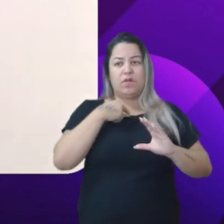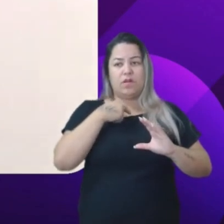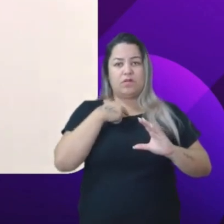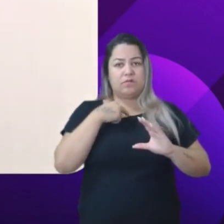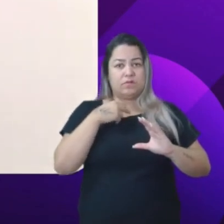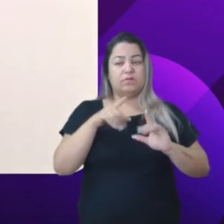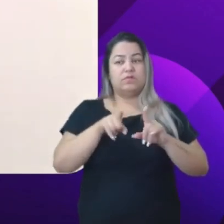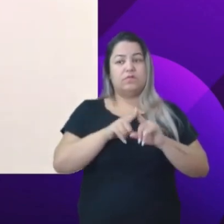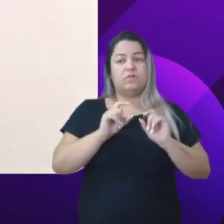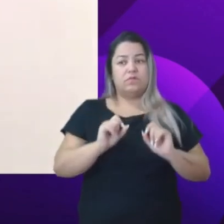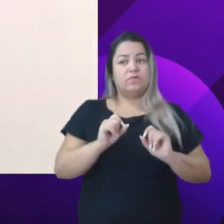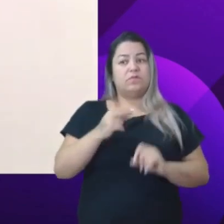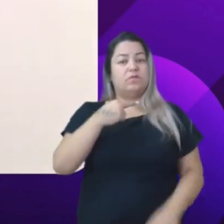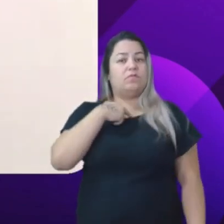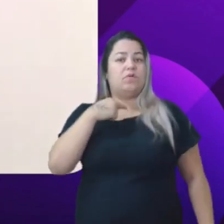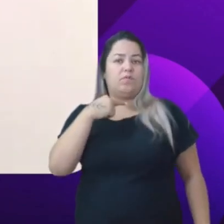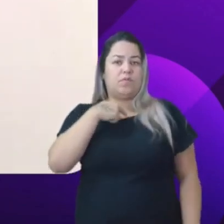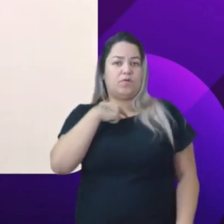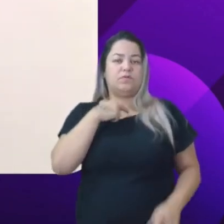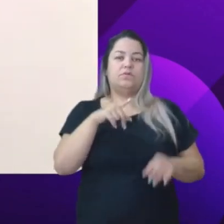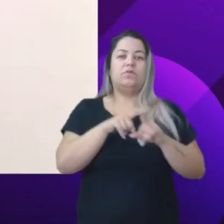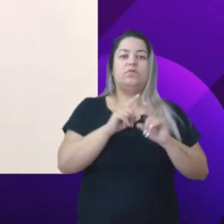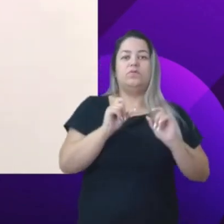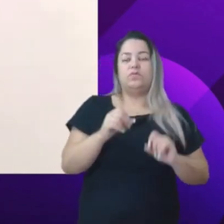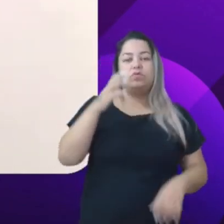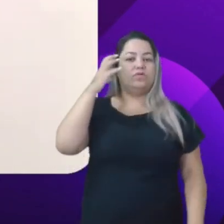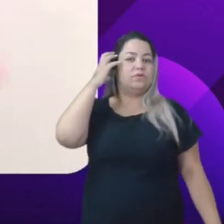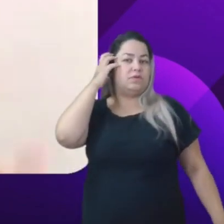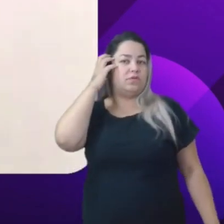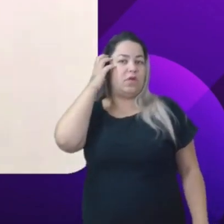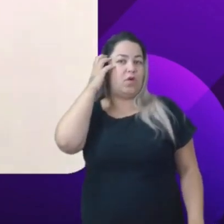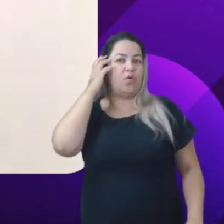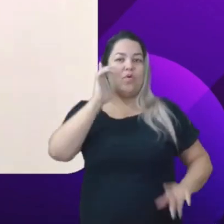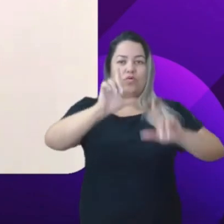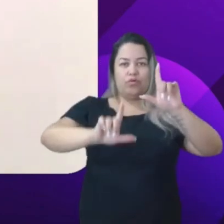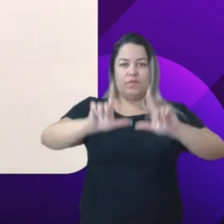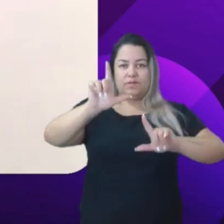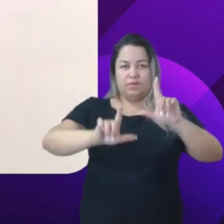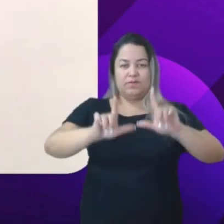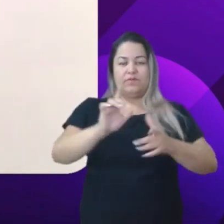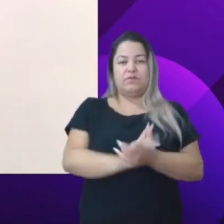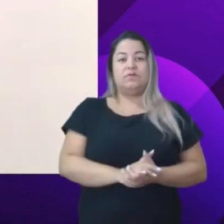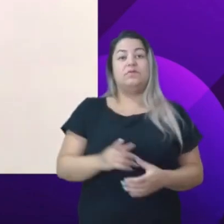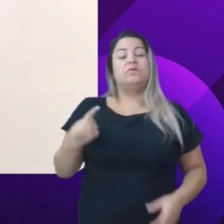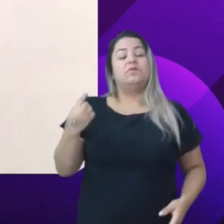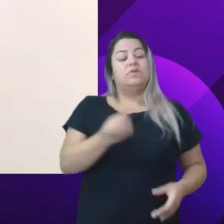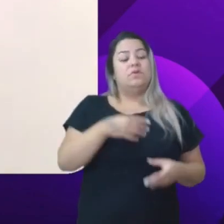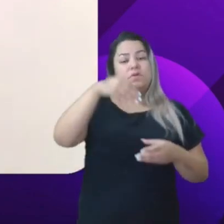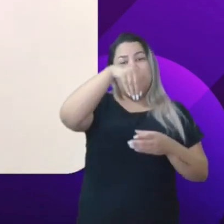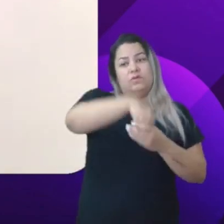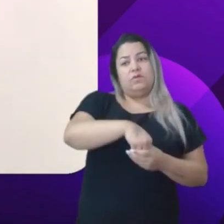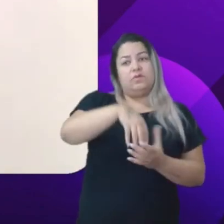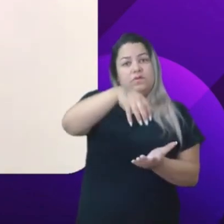que na maioria das vezes essa comunicação ela não pode ser só através de um celular ou de uma televisão. É da gente estar dentro